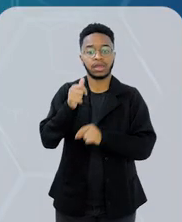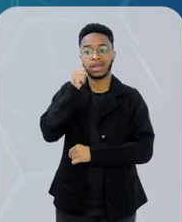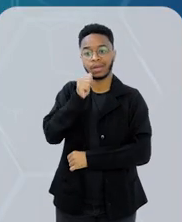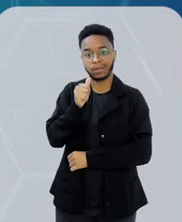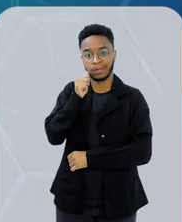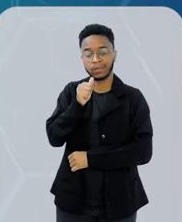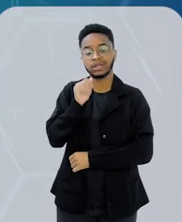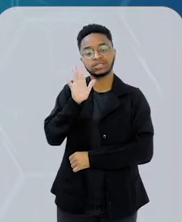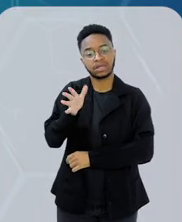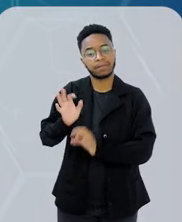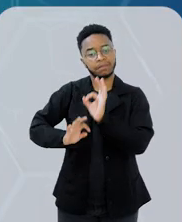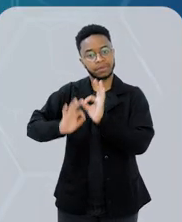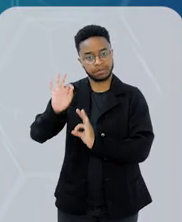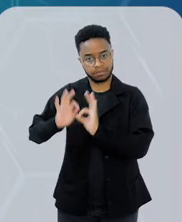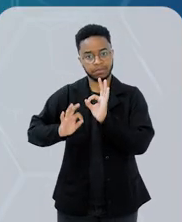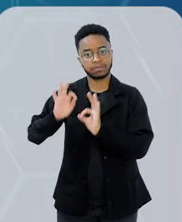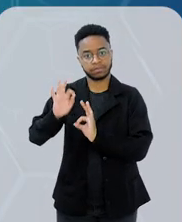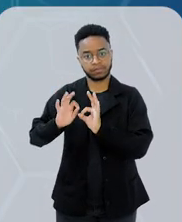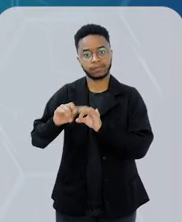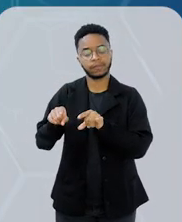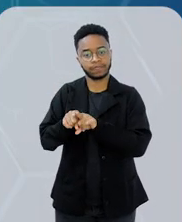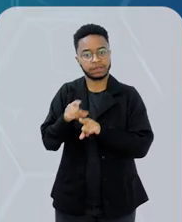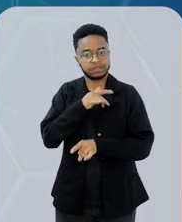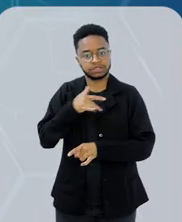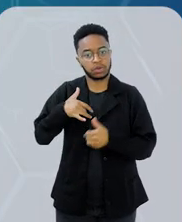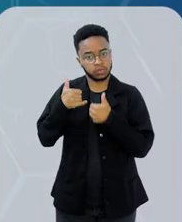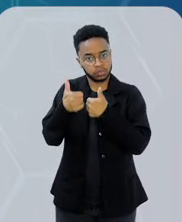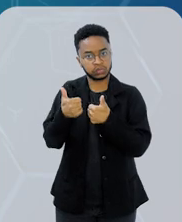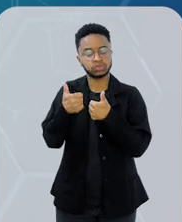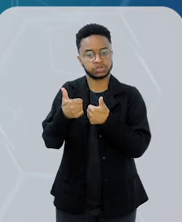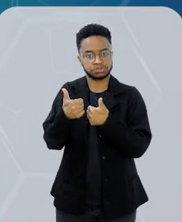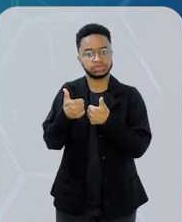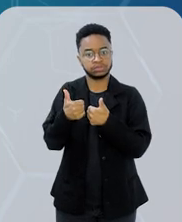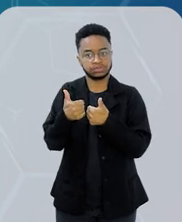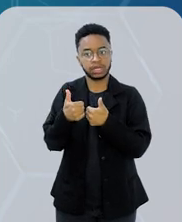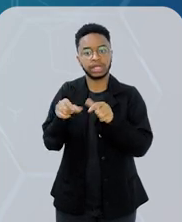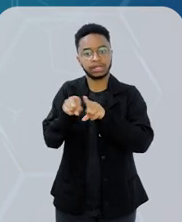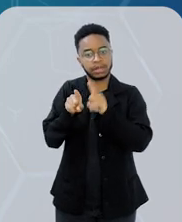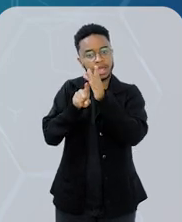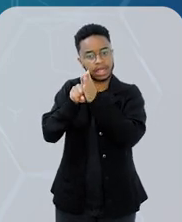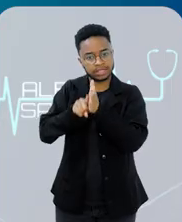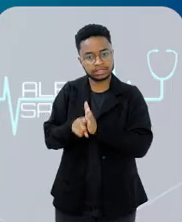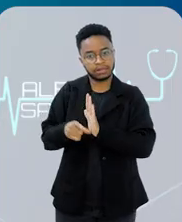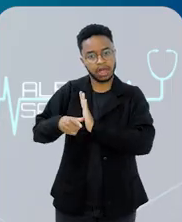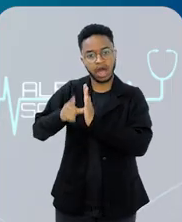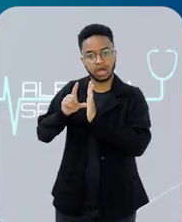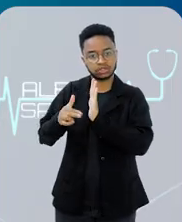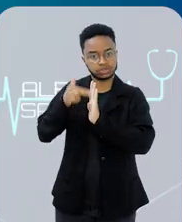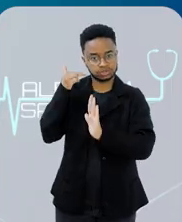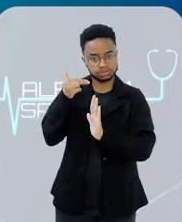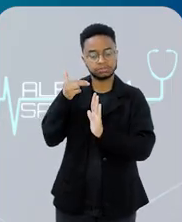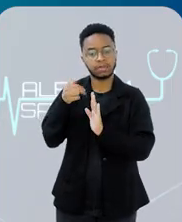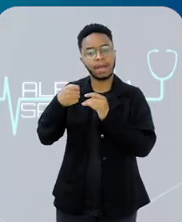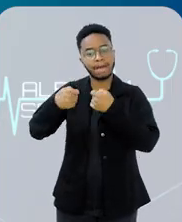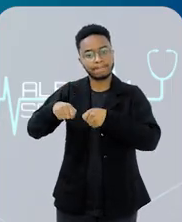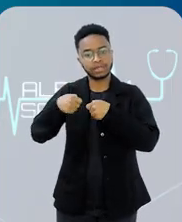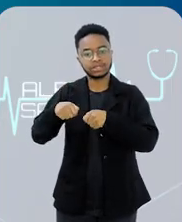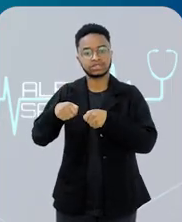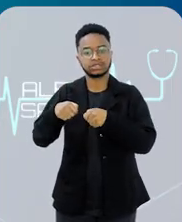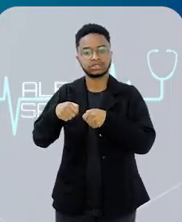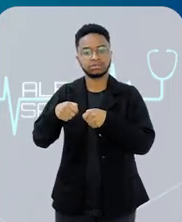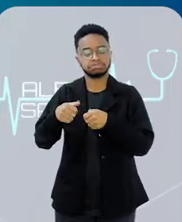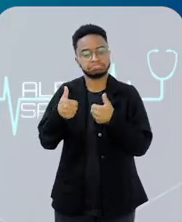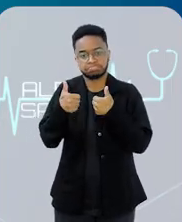paciente esteja extremamente preparada, com uma saúde em dia, os seus exames pré-operatórios,